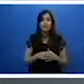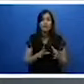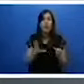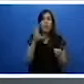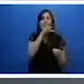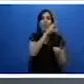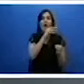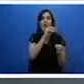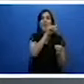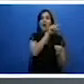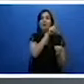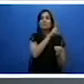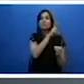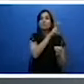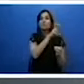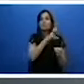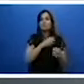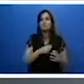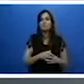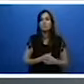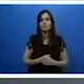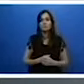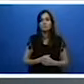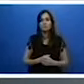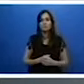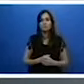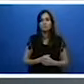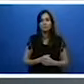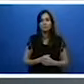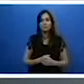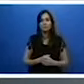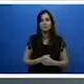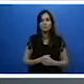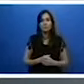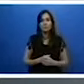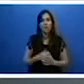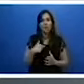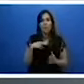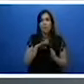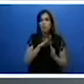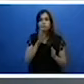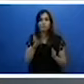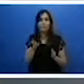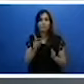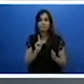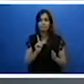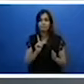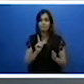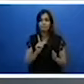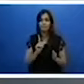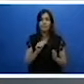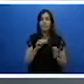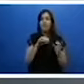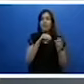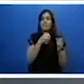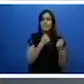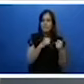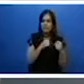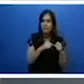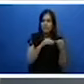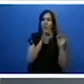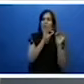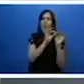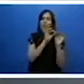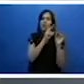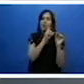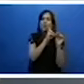buscar. Só que eu não posso do 5 emprestar aqui para o 8. Não posso pular uma ordem. Então, eu tenho que passar para cá.